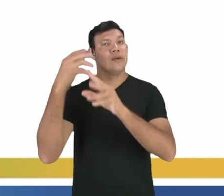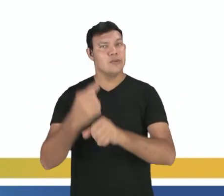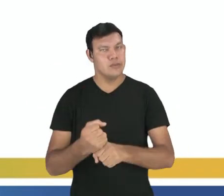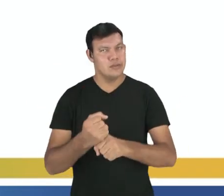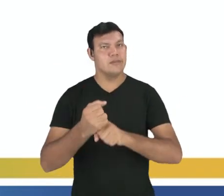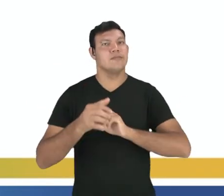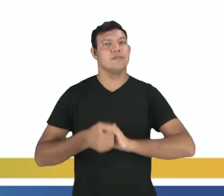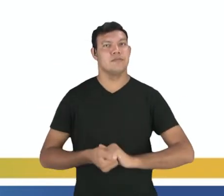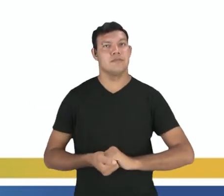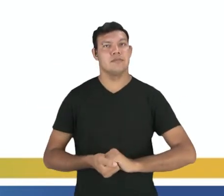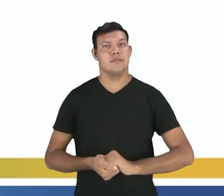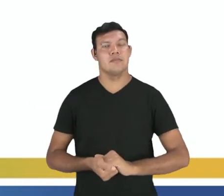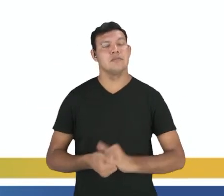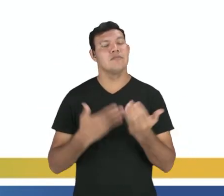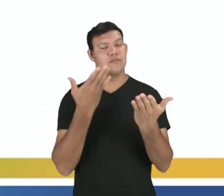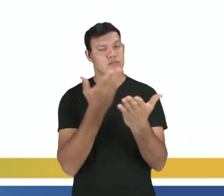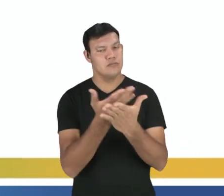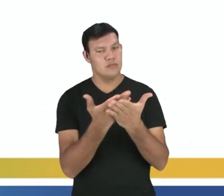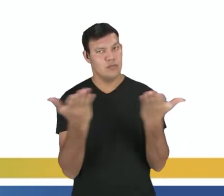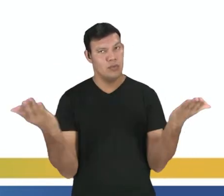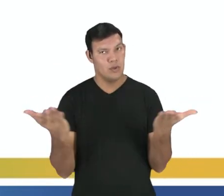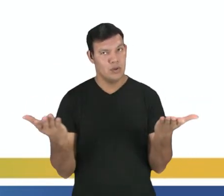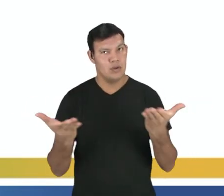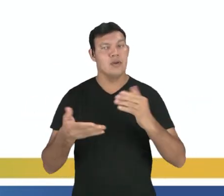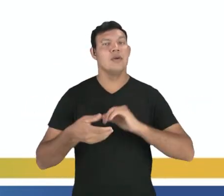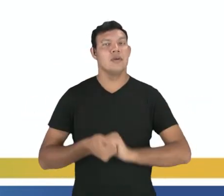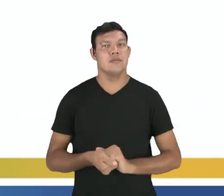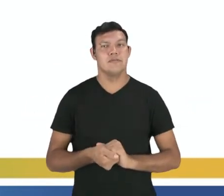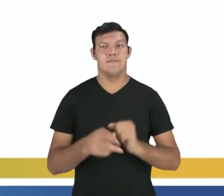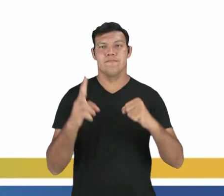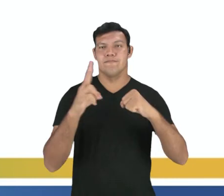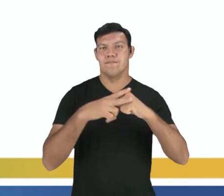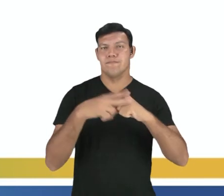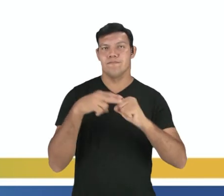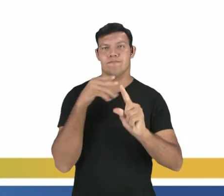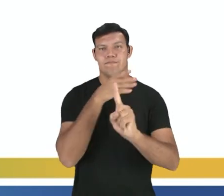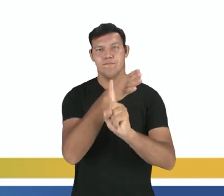recapitulando o que nós estudamos até agora sobre os modais.